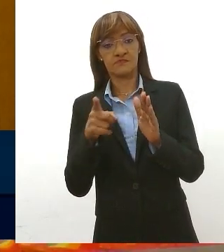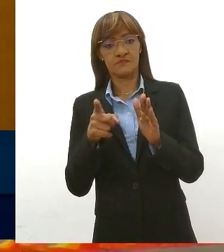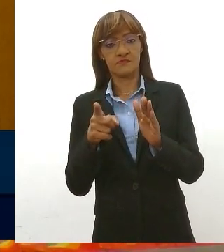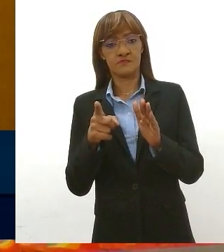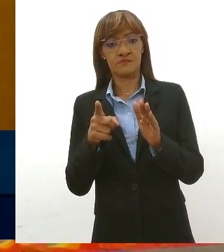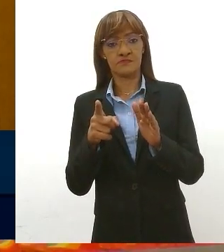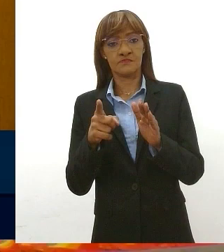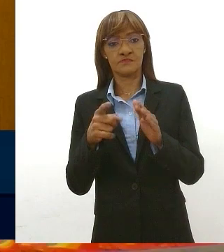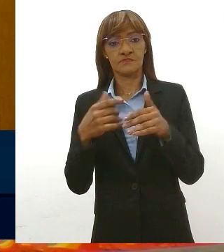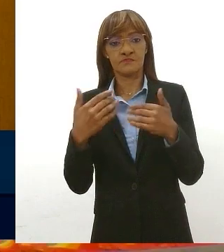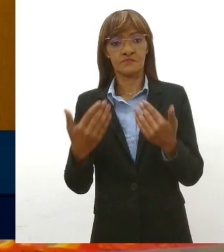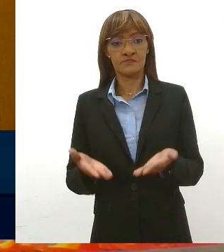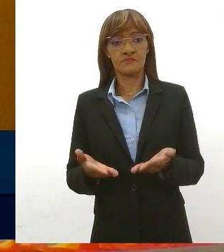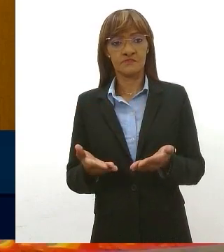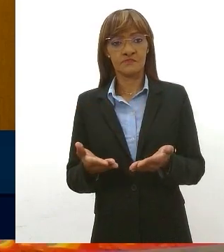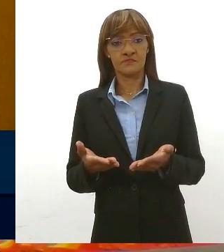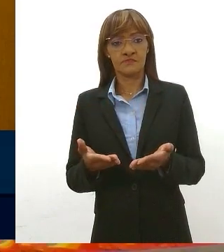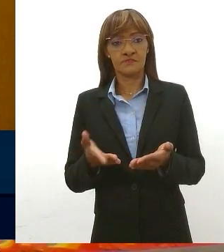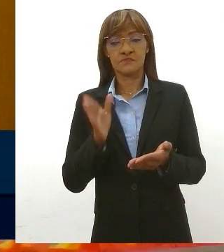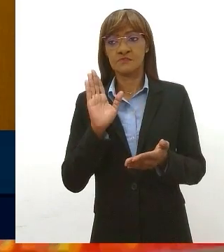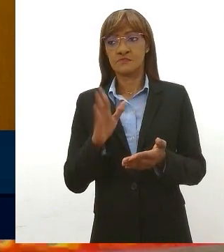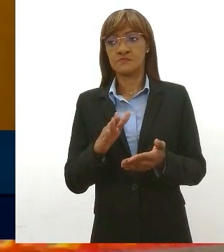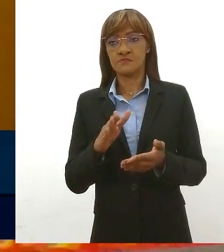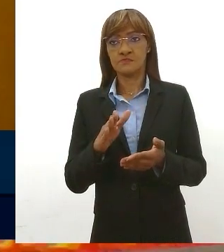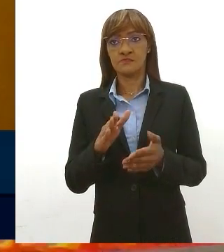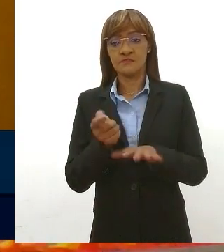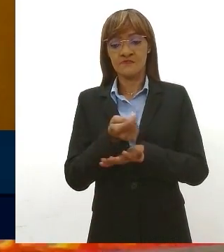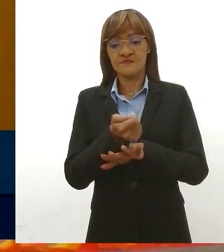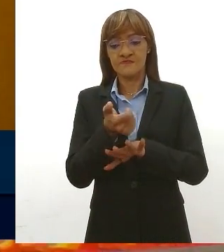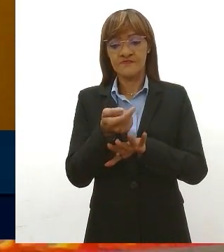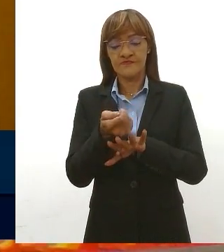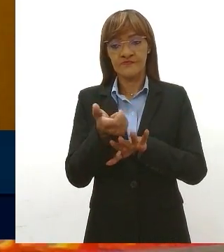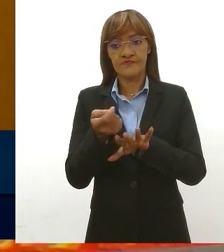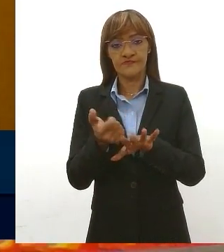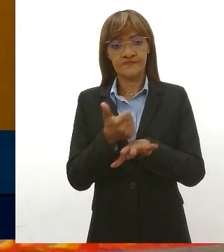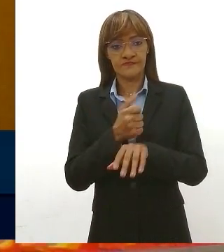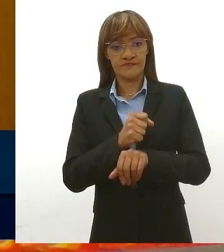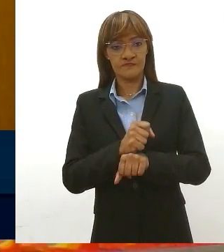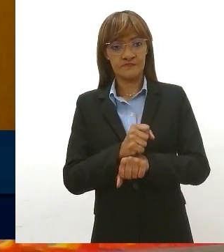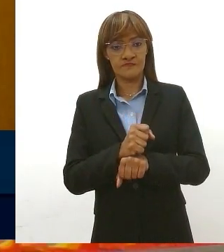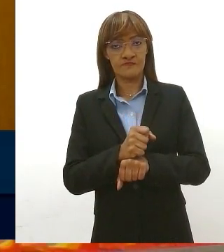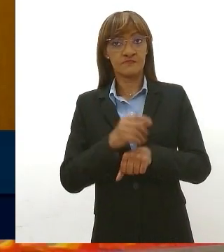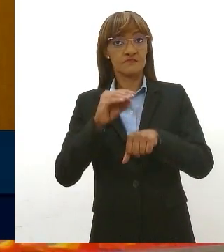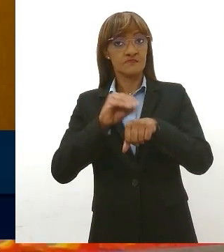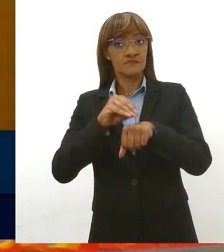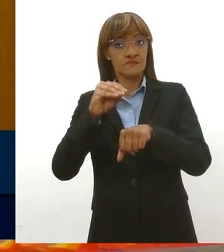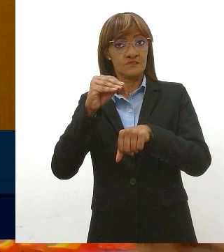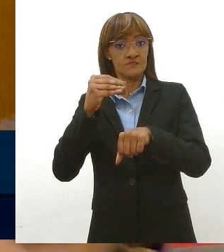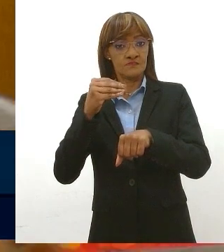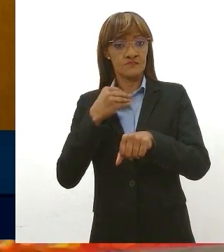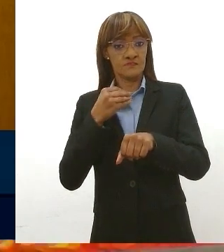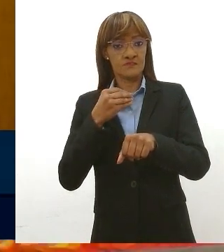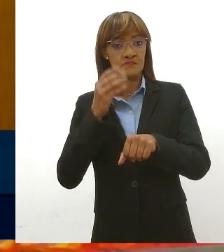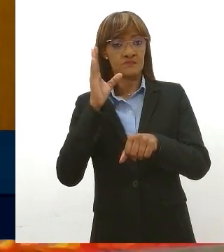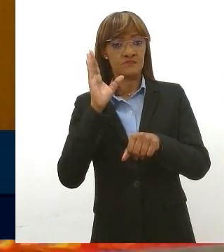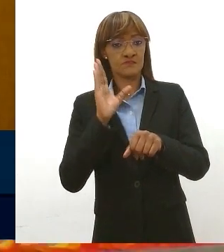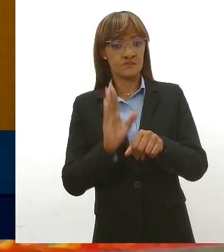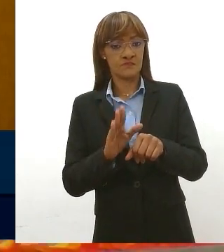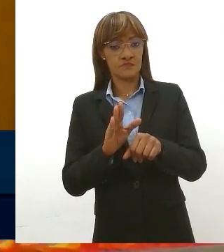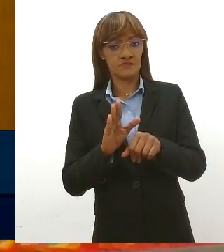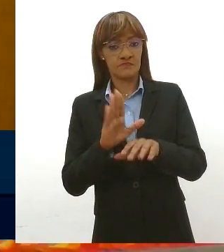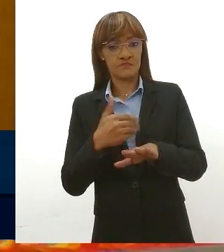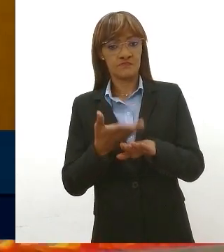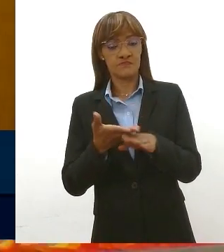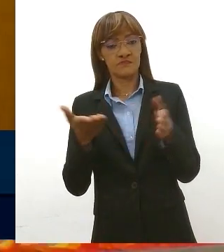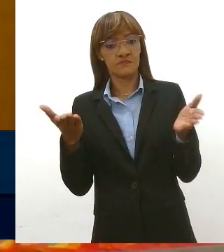fake. Deputado Luciano, o que eu recebi de denúncias e ainda recebo todas as vezes